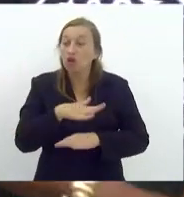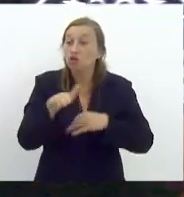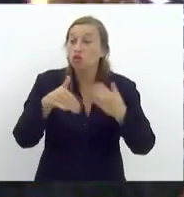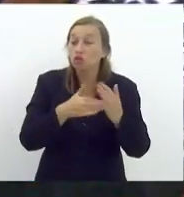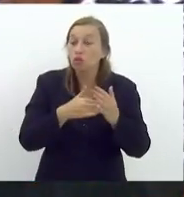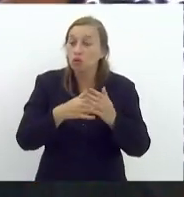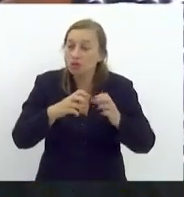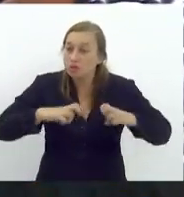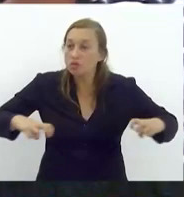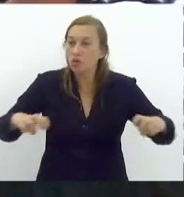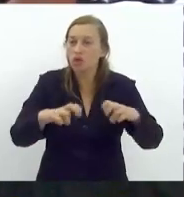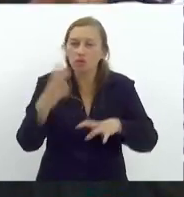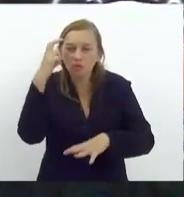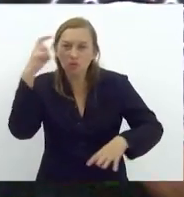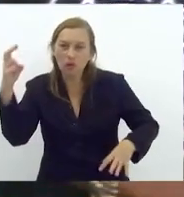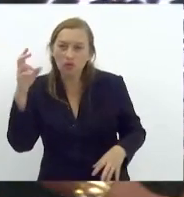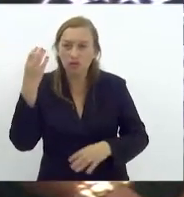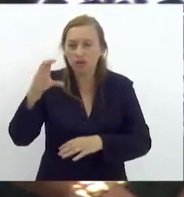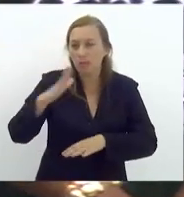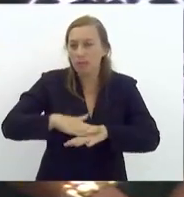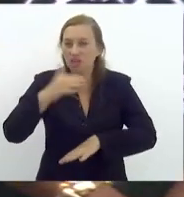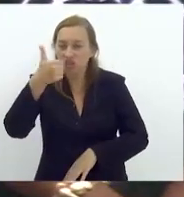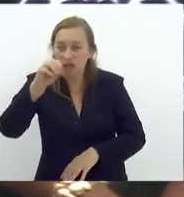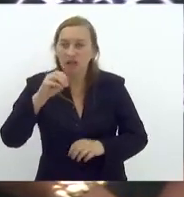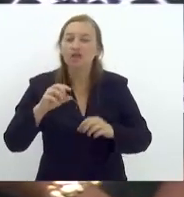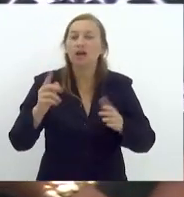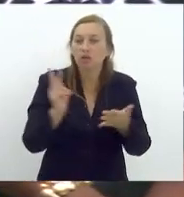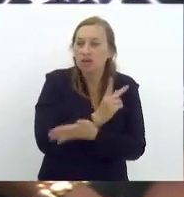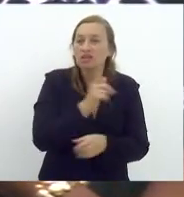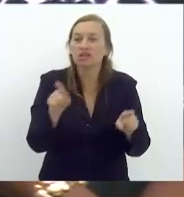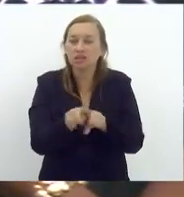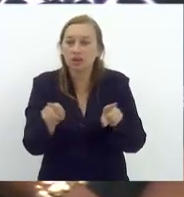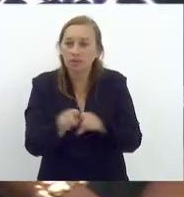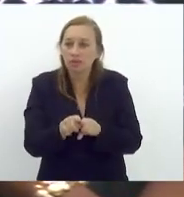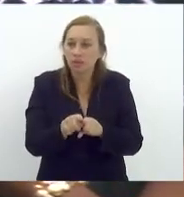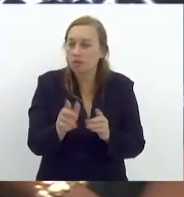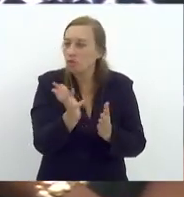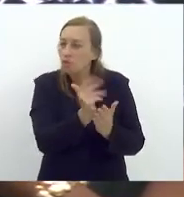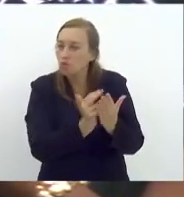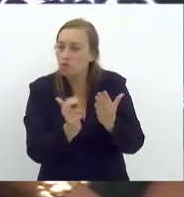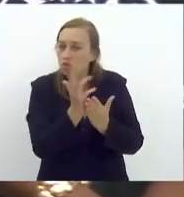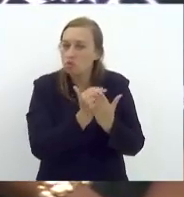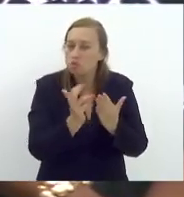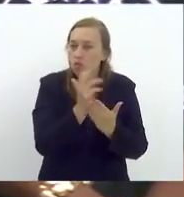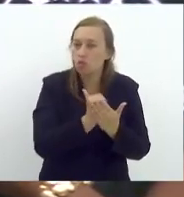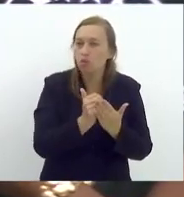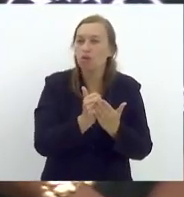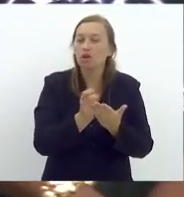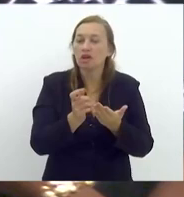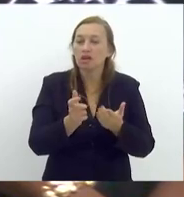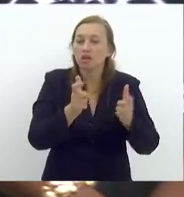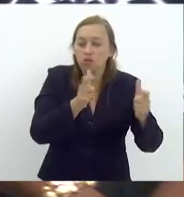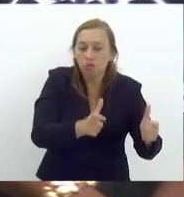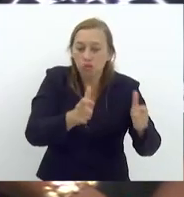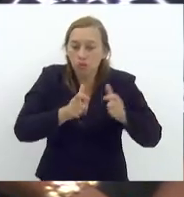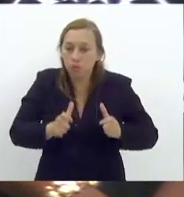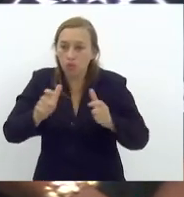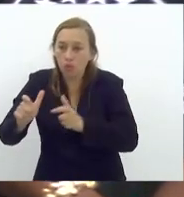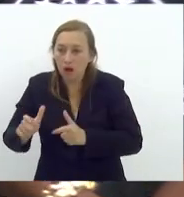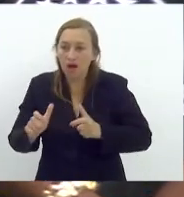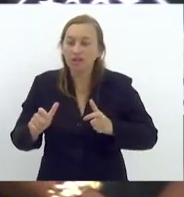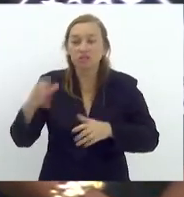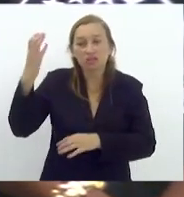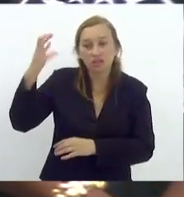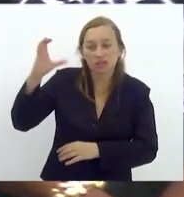rodas culturais de Niterói São mais de 10 tá tá acontecendo também uma piamento geográfico das rodas culturais de Niterói e a mobilidade